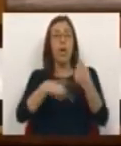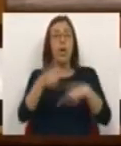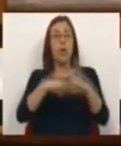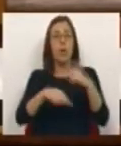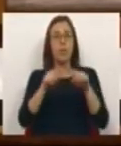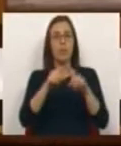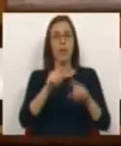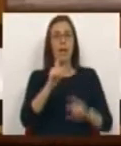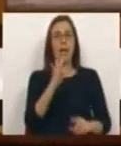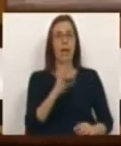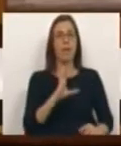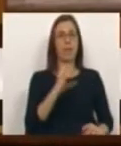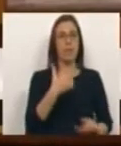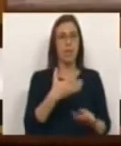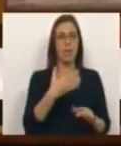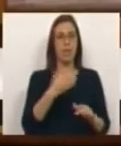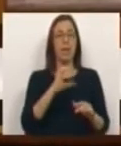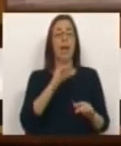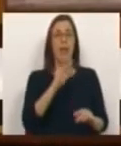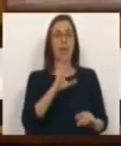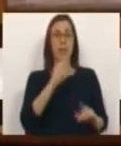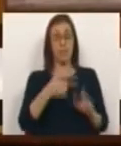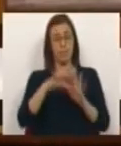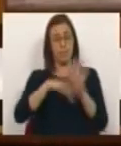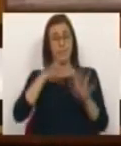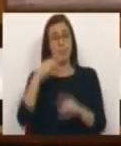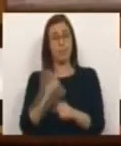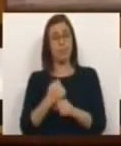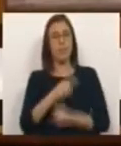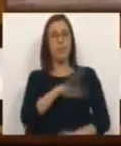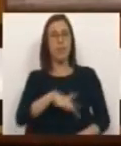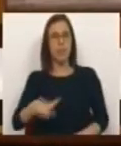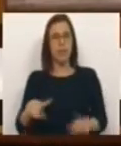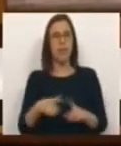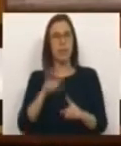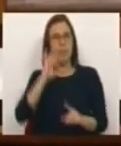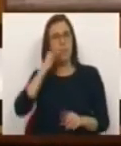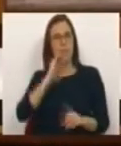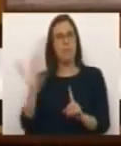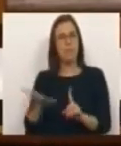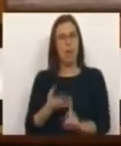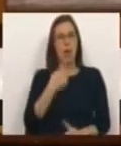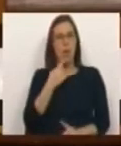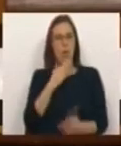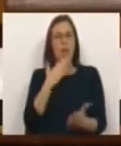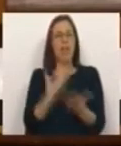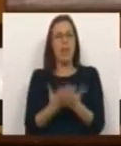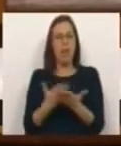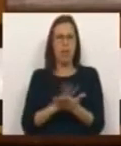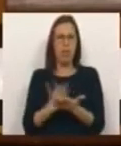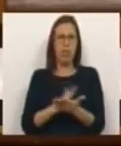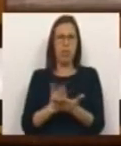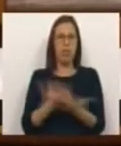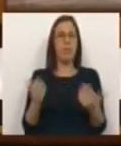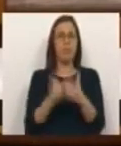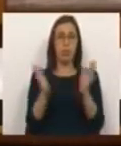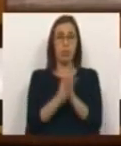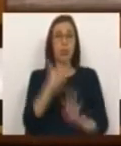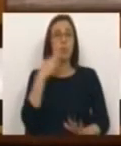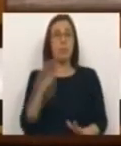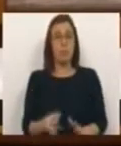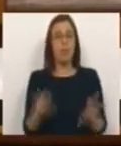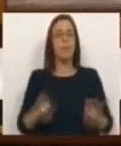renovações pela FCT. A situação de precariedade no trabalho científico é penalizadora e gera instabilidade para